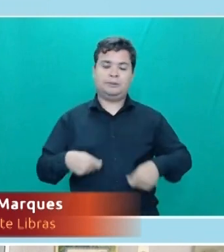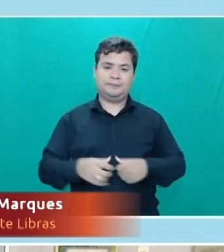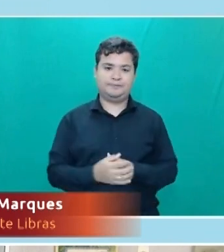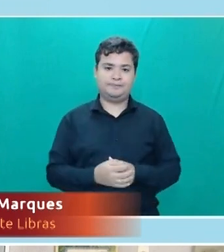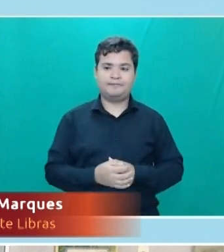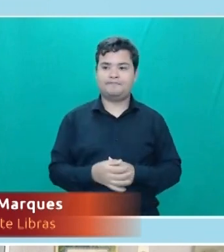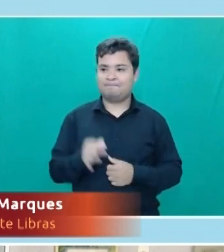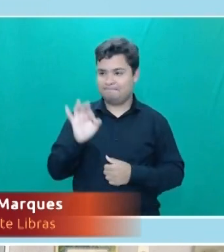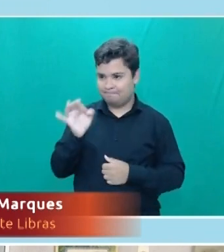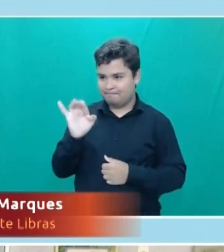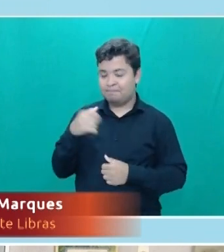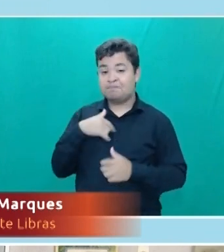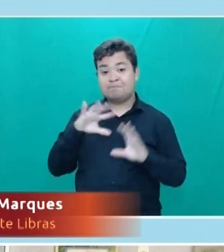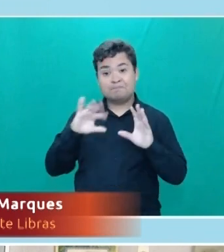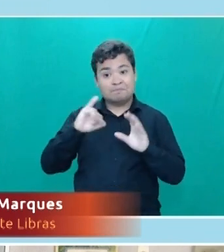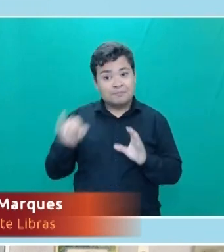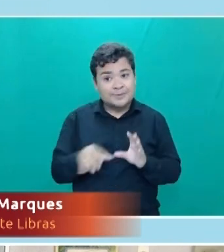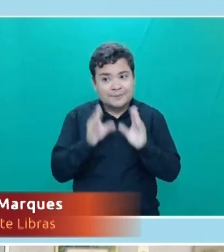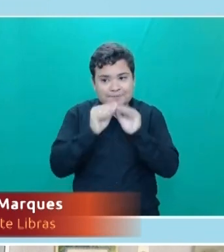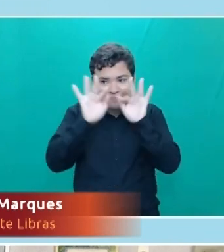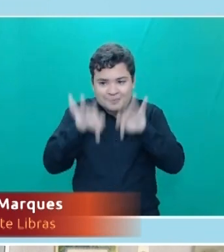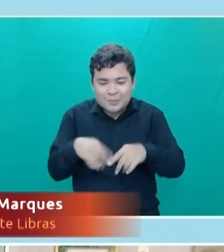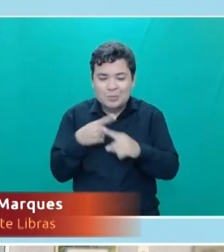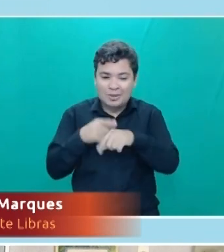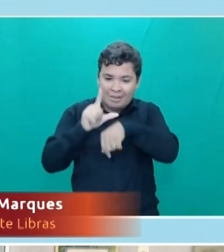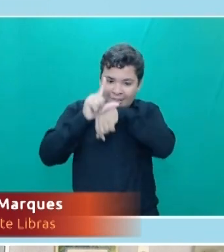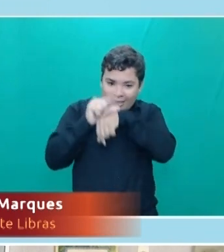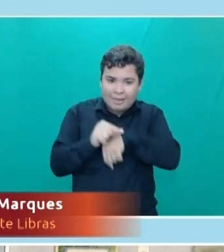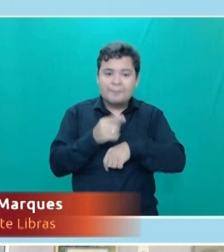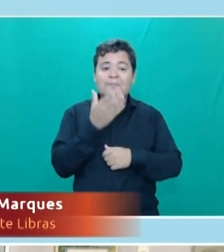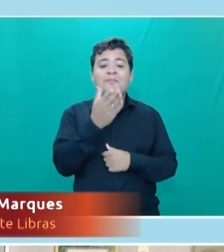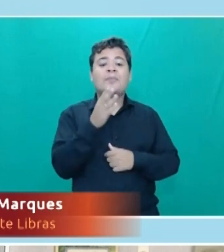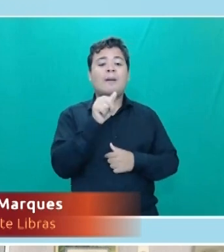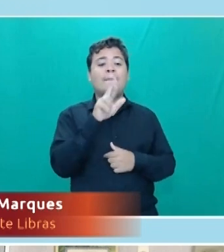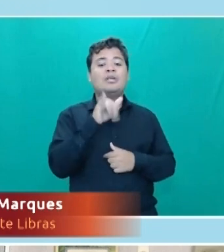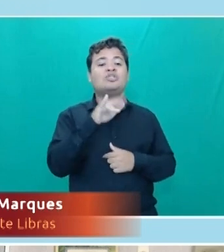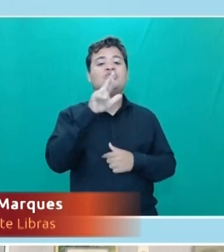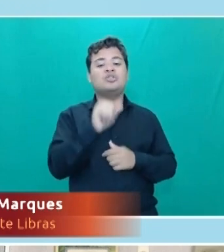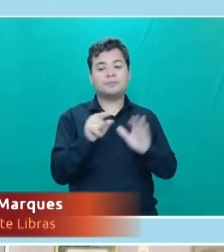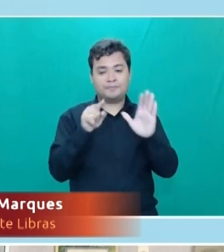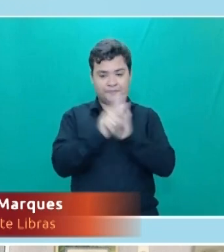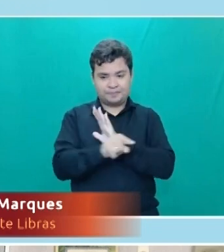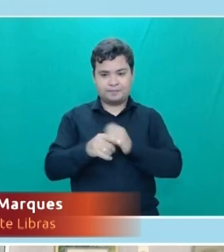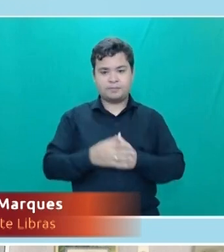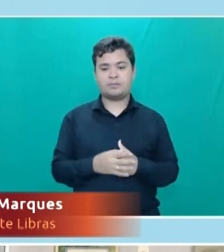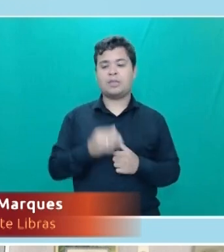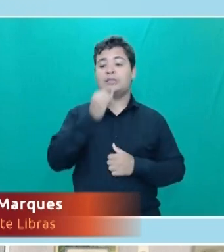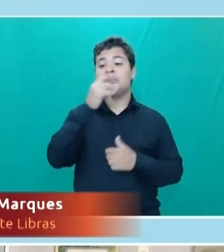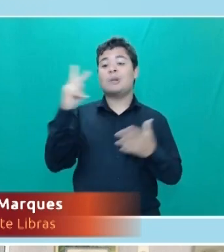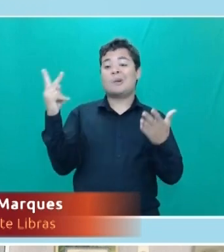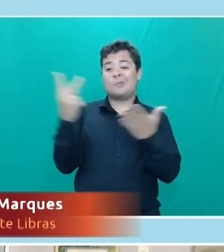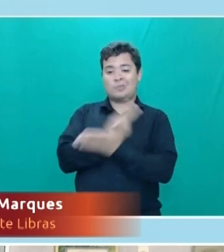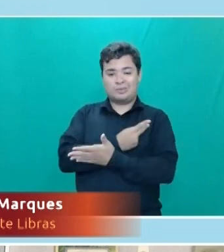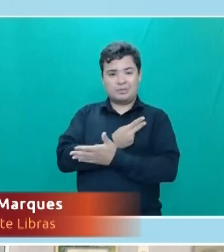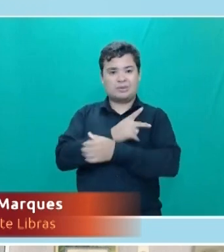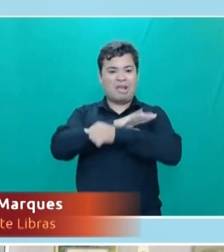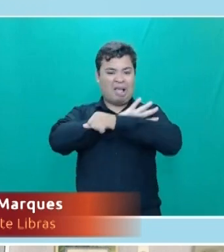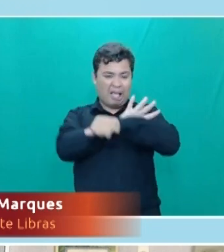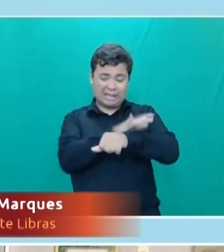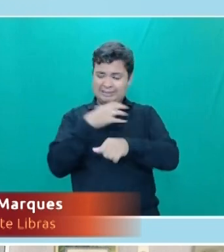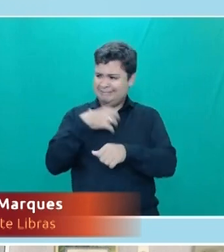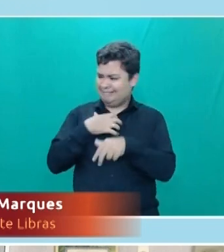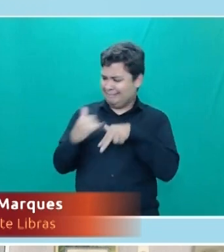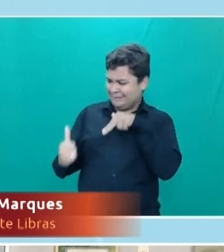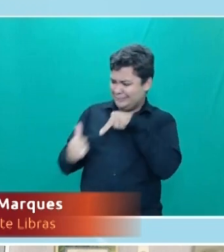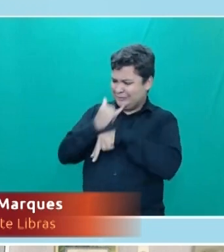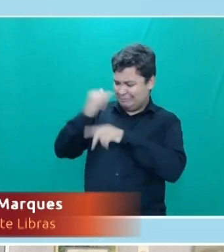Para finalizar, nosso tempo já está quase terminando, Bartira, quem se sentir vítima de um crime de racismo? Uma pessoa